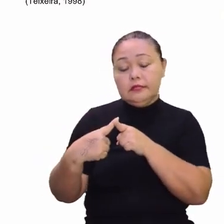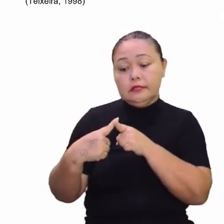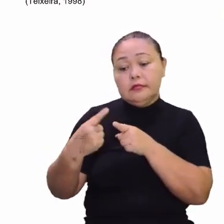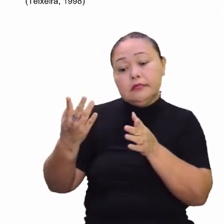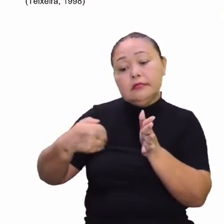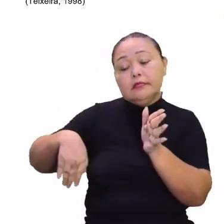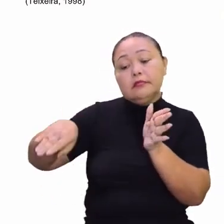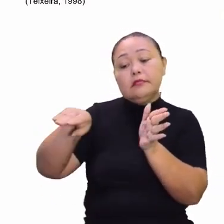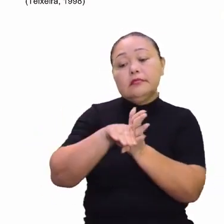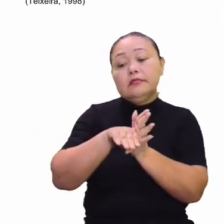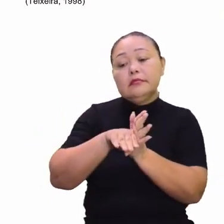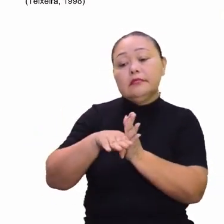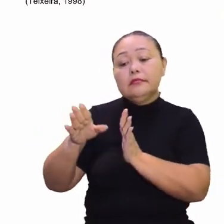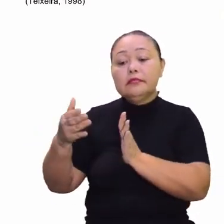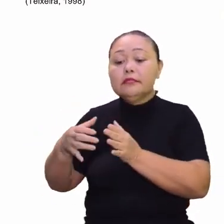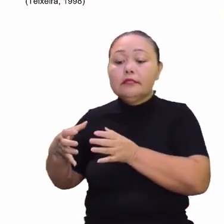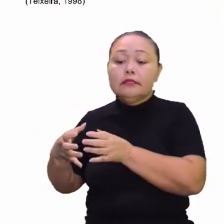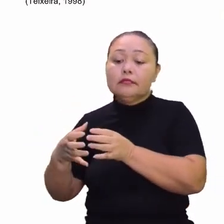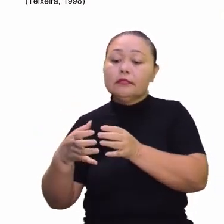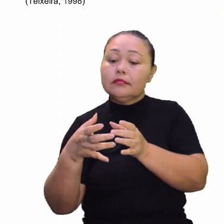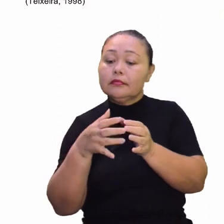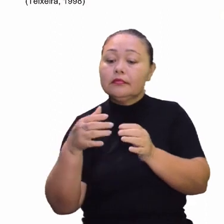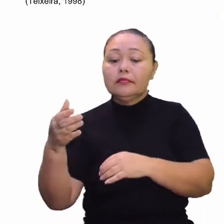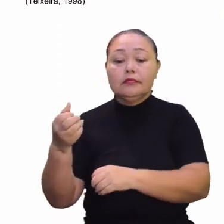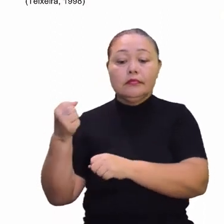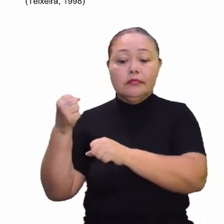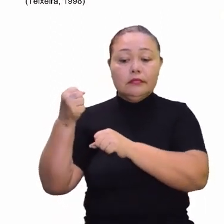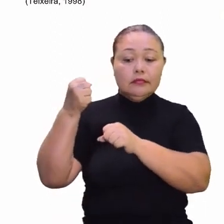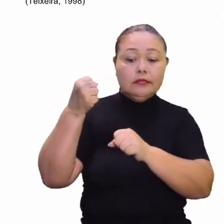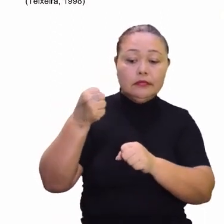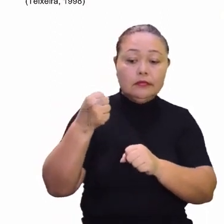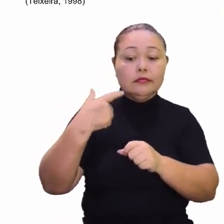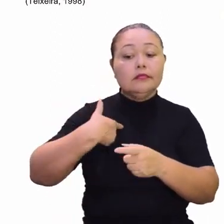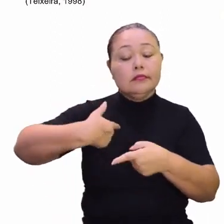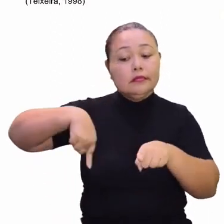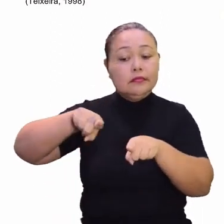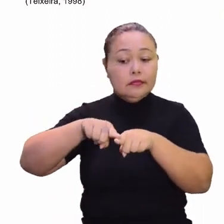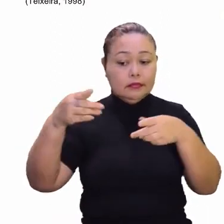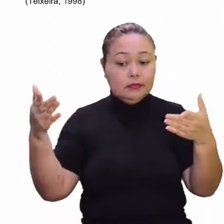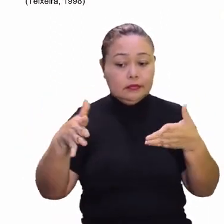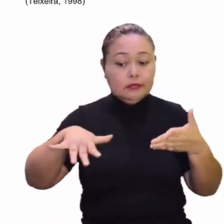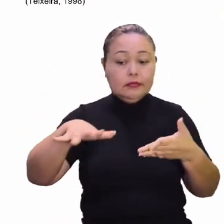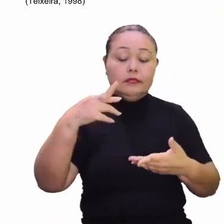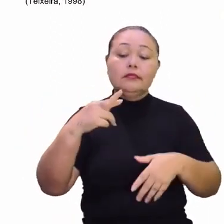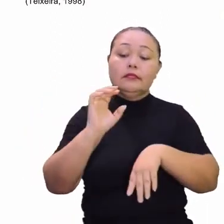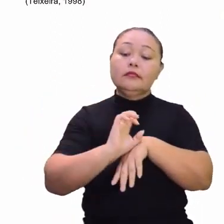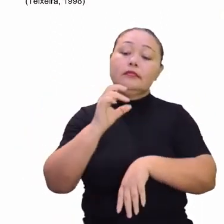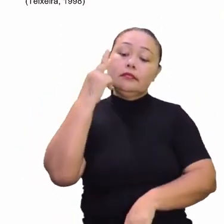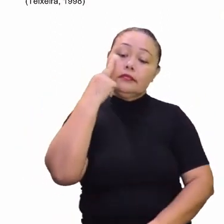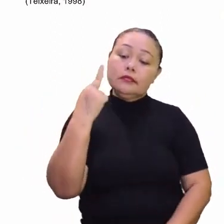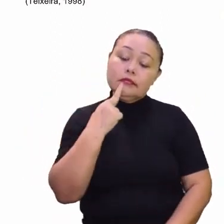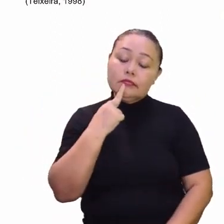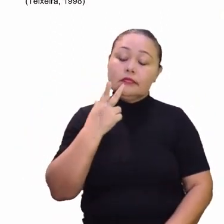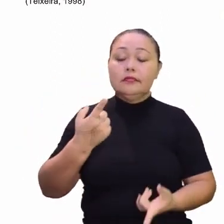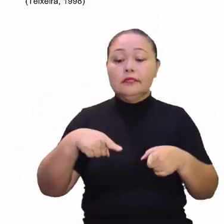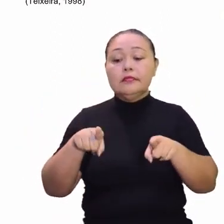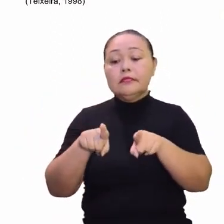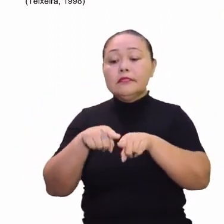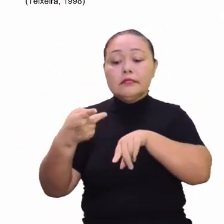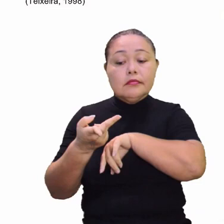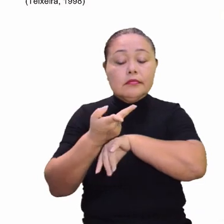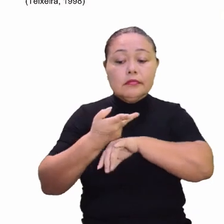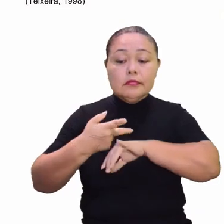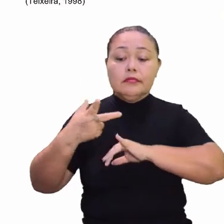da chegada do Bandeirante na região que hoje é Rondônia. Muito bem. Beleza? Atrás também dos metais preciosos.